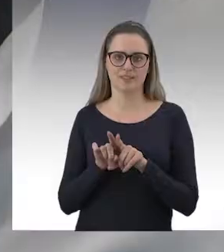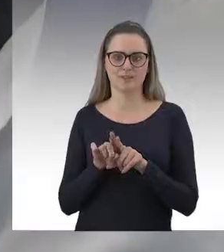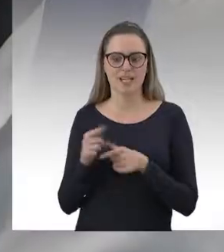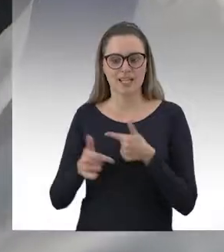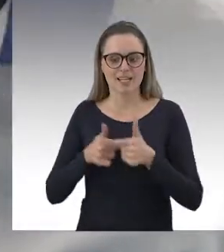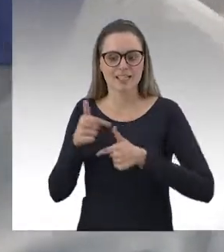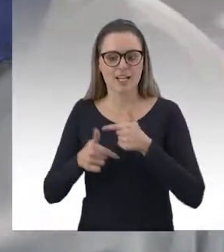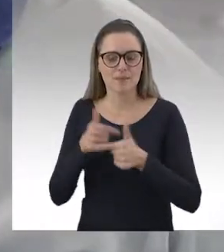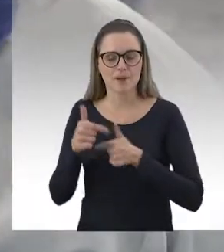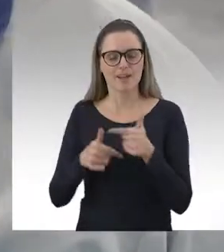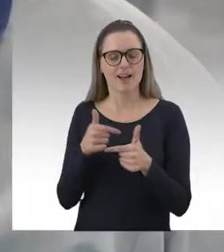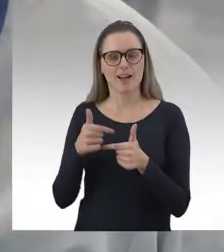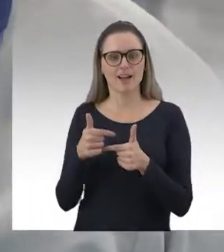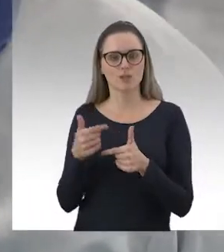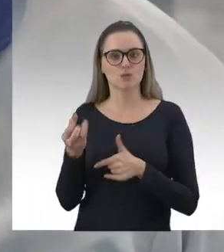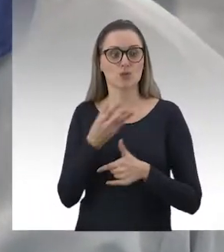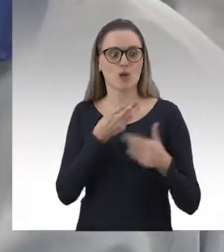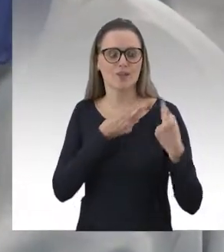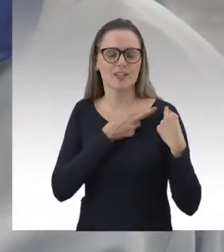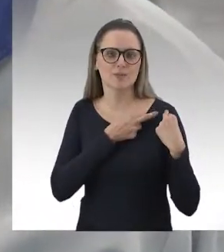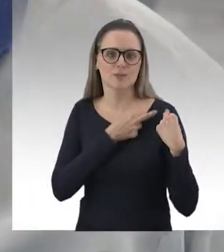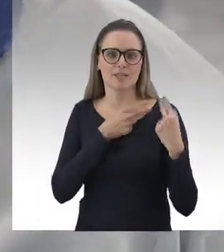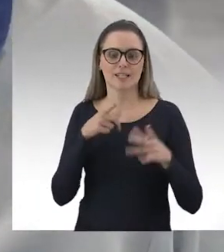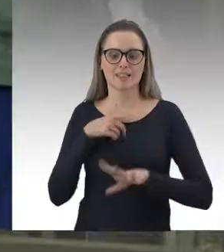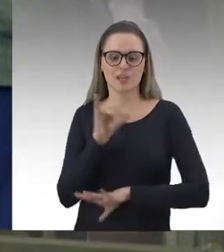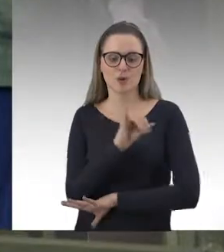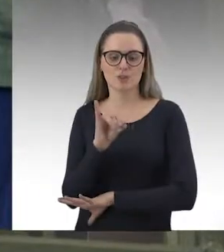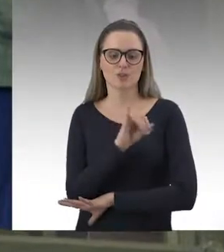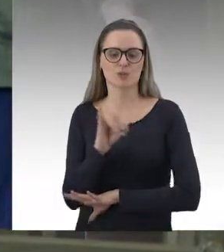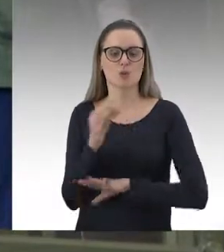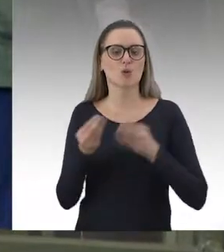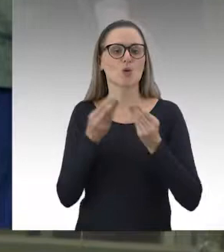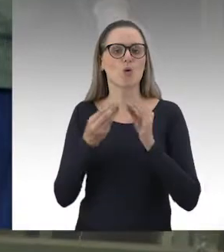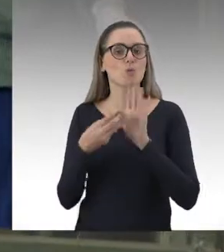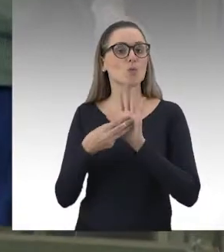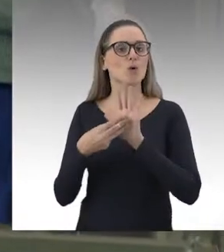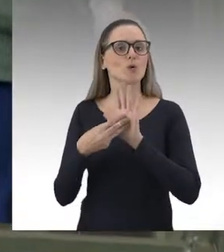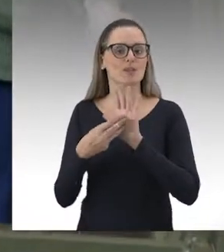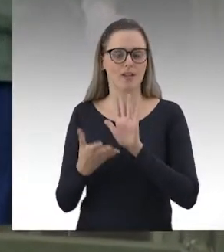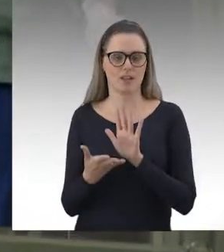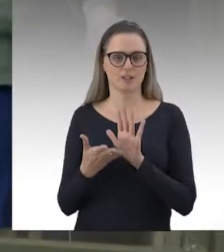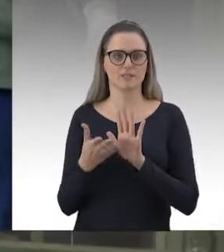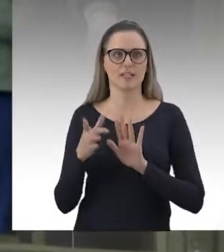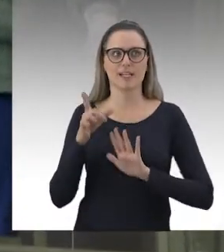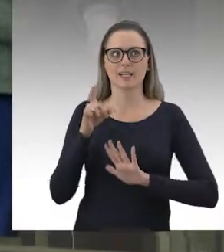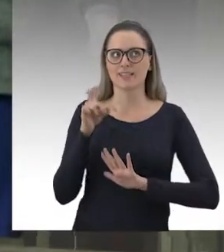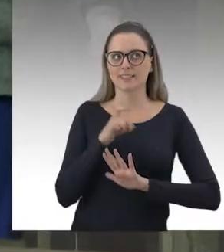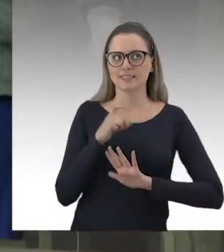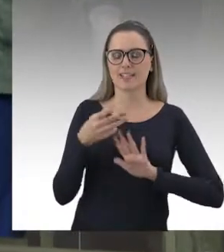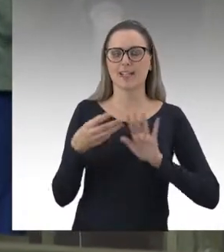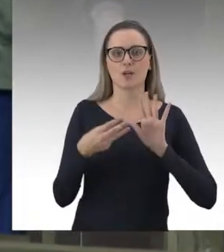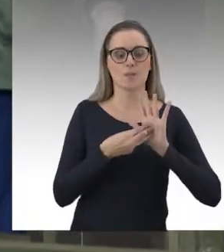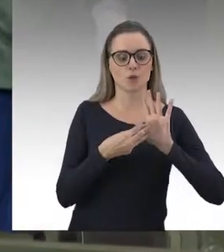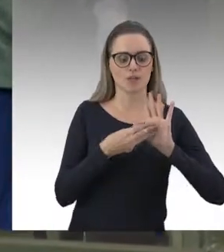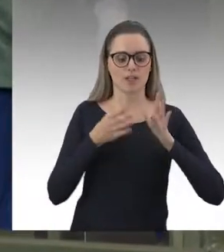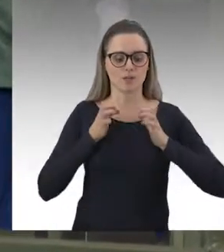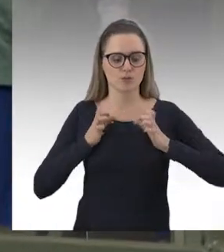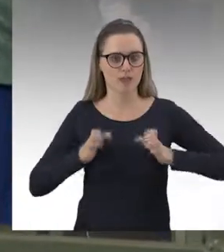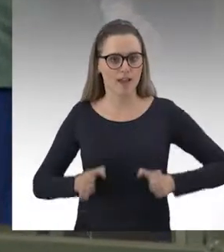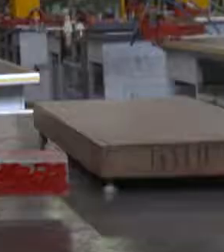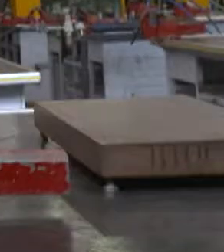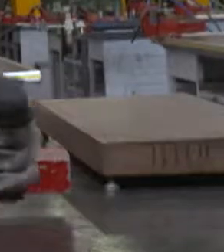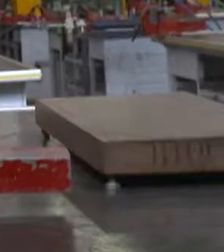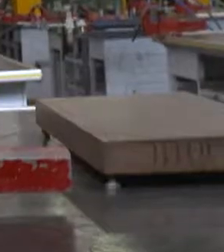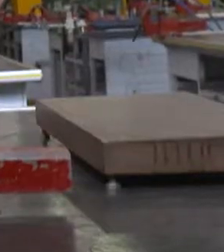E eles têm que ter um instrutor como referência, sabe? Como referência de ética,